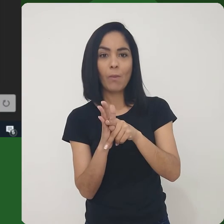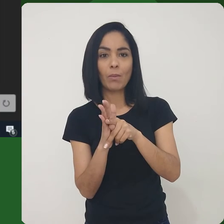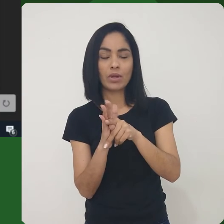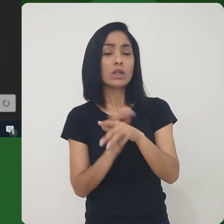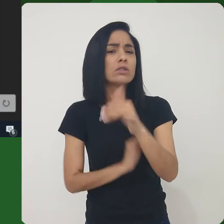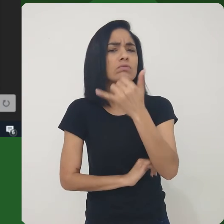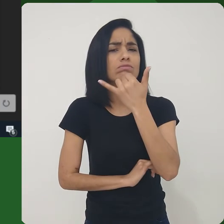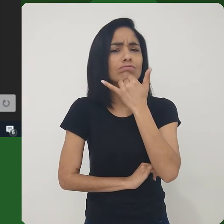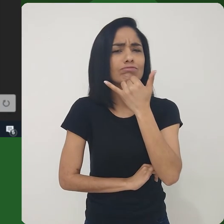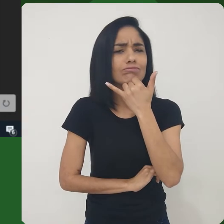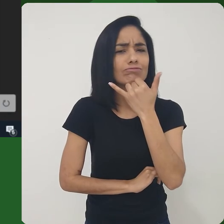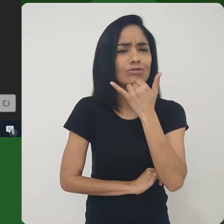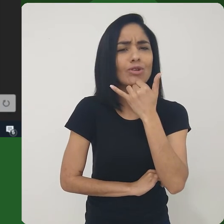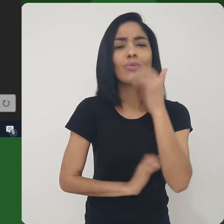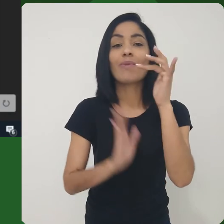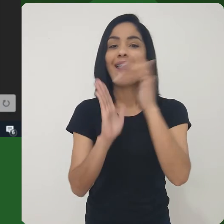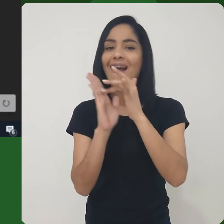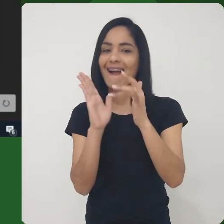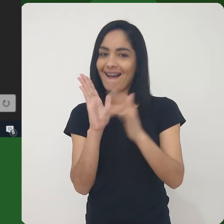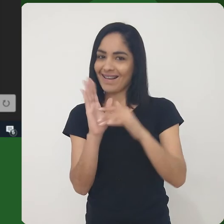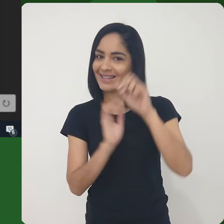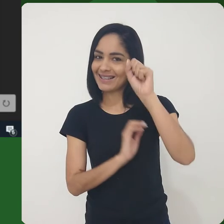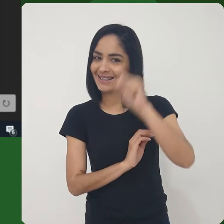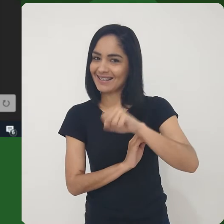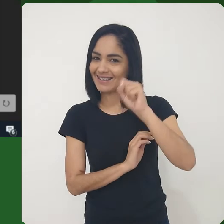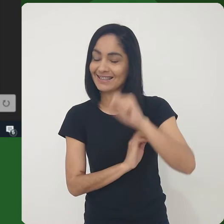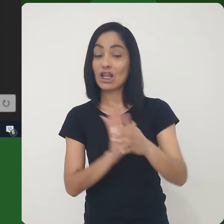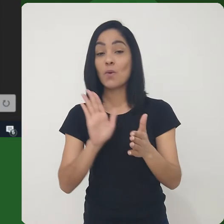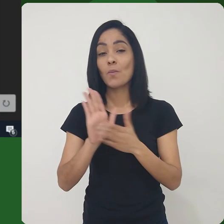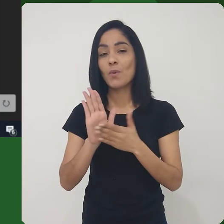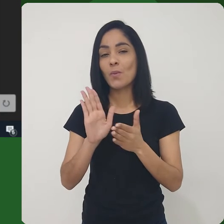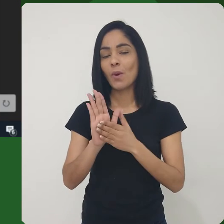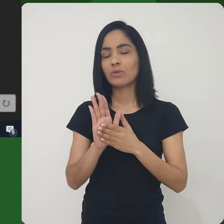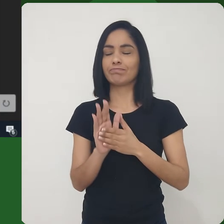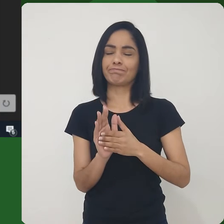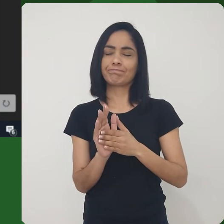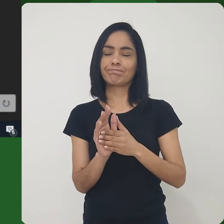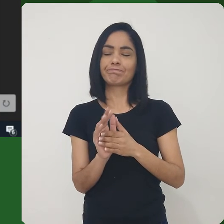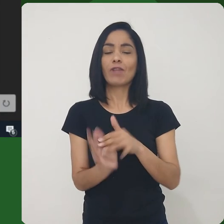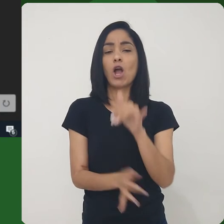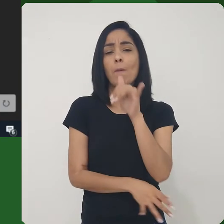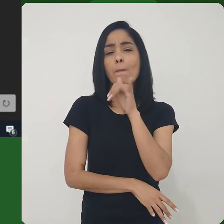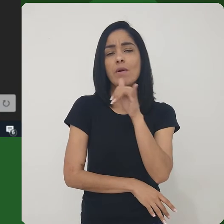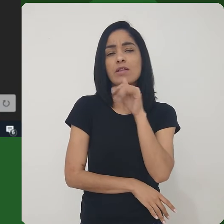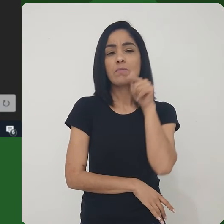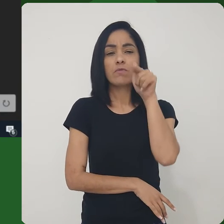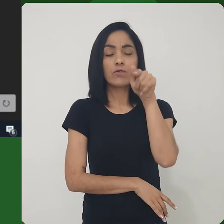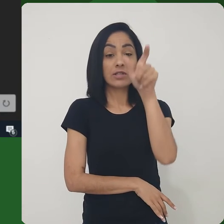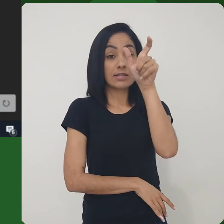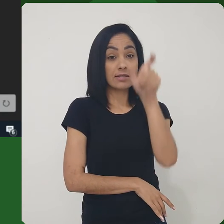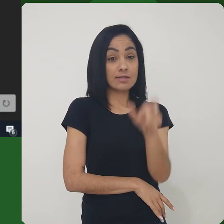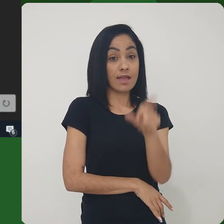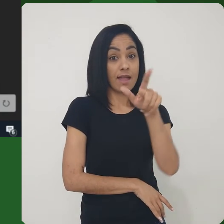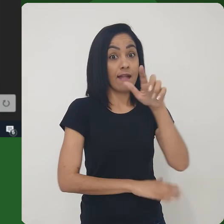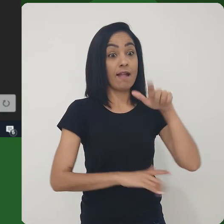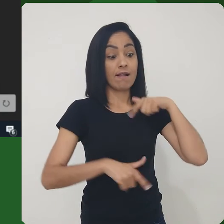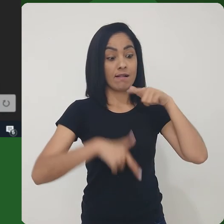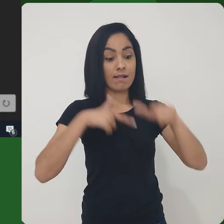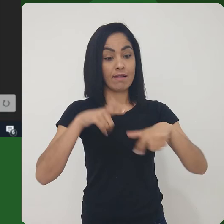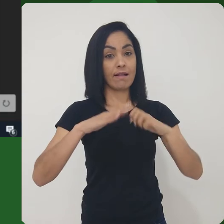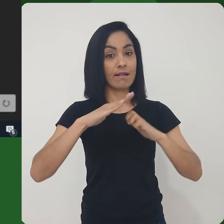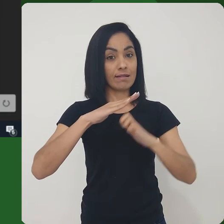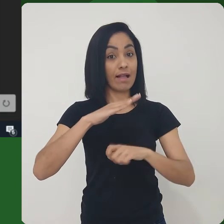mesmo. Né? Aliás, desculpa, de uma ata mesmo, né? Então vamos à proposta. Suponha que você trabalha em